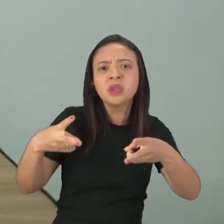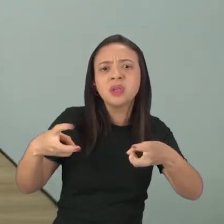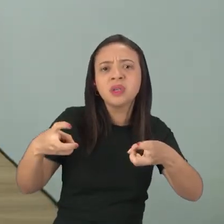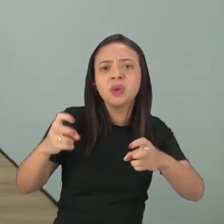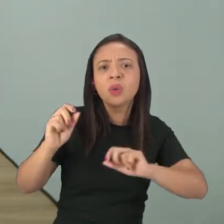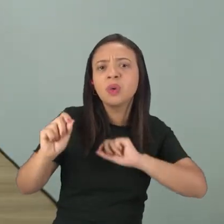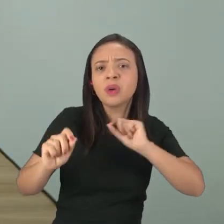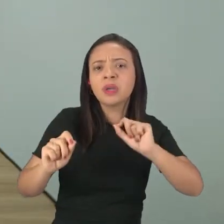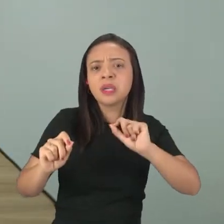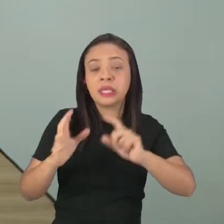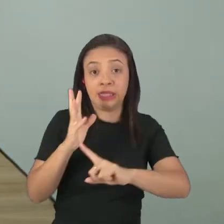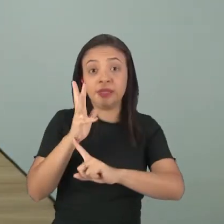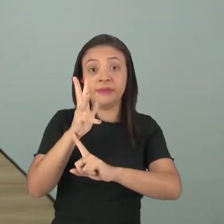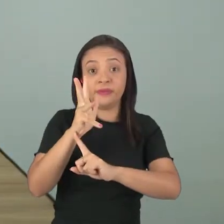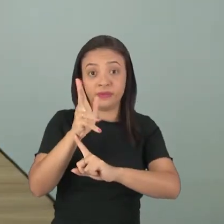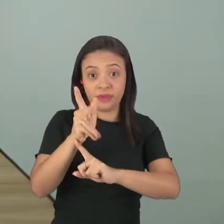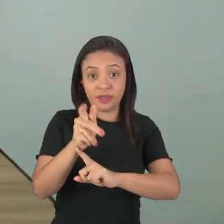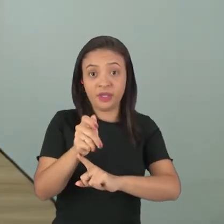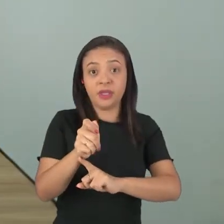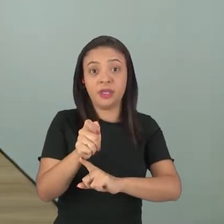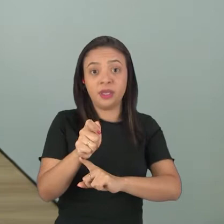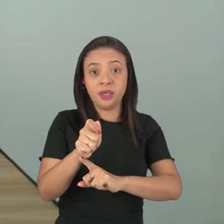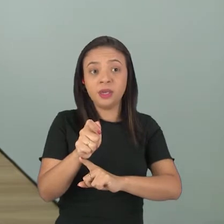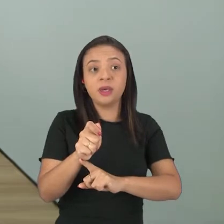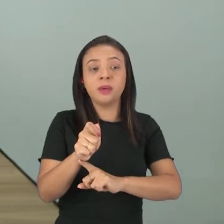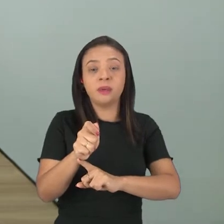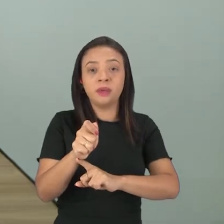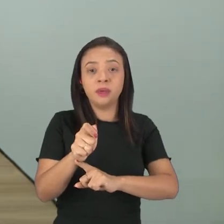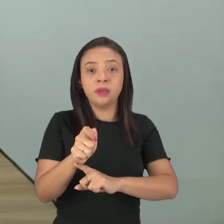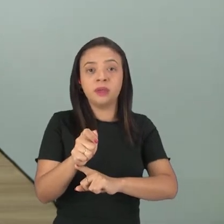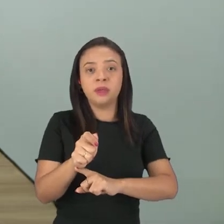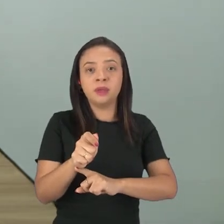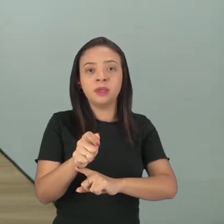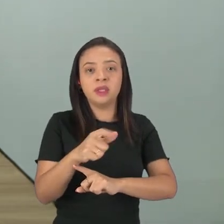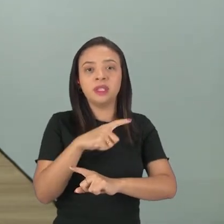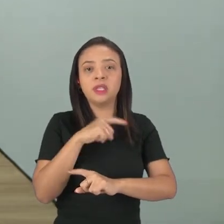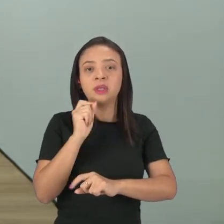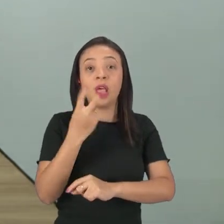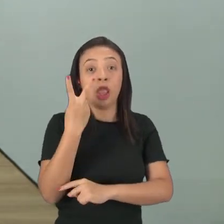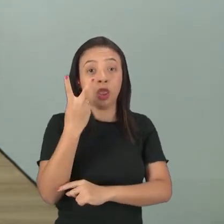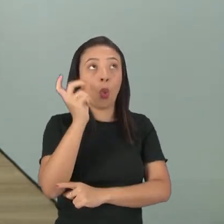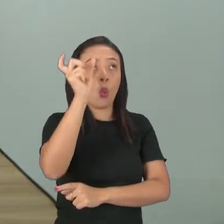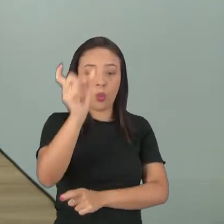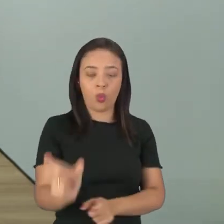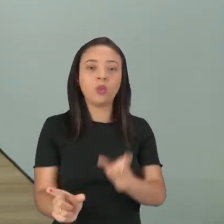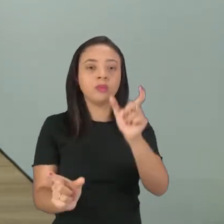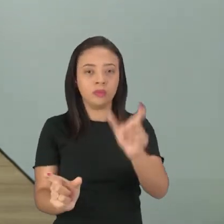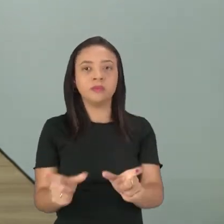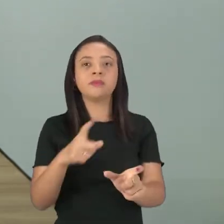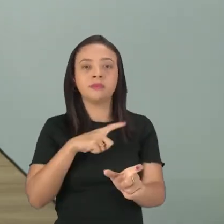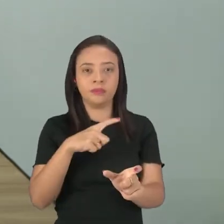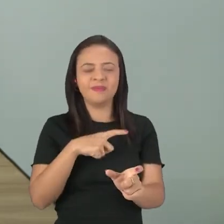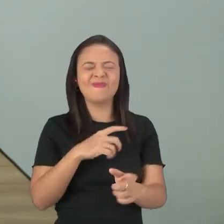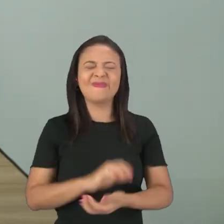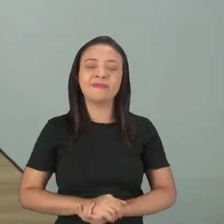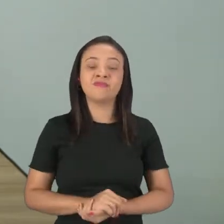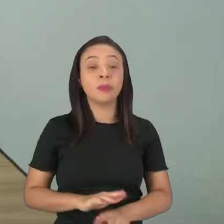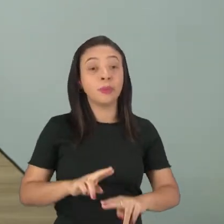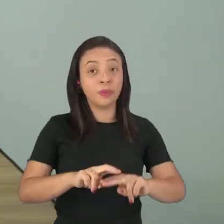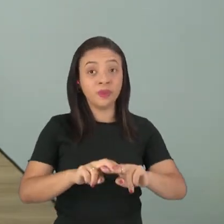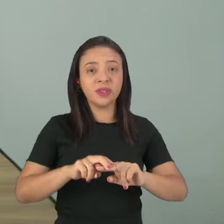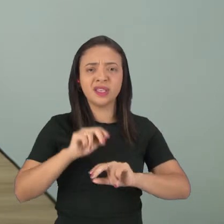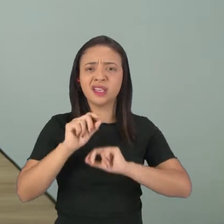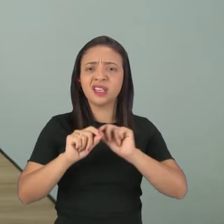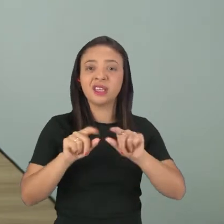saber que nesta fábula nesta versão de Ruth Rocha Nós temos dois personagens não é isso assim